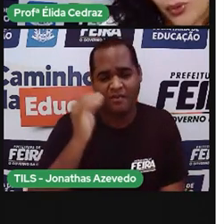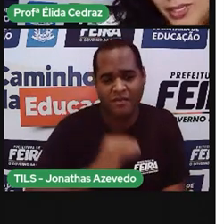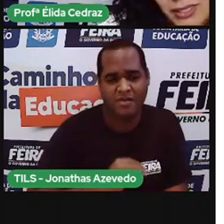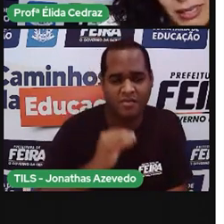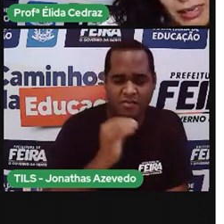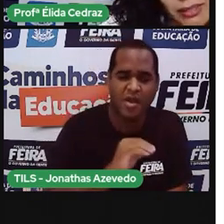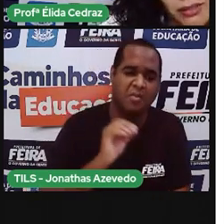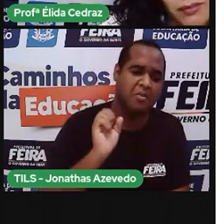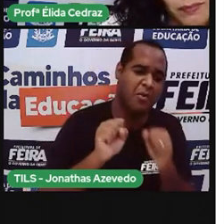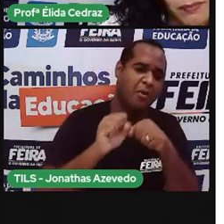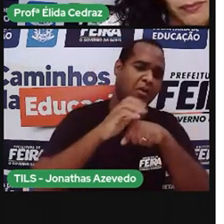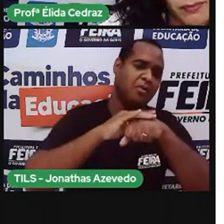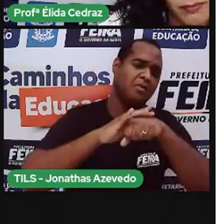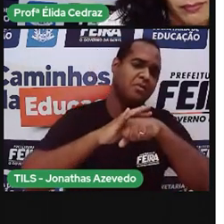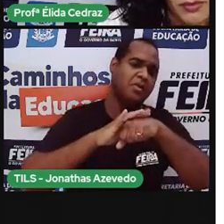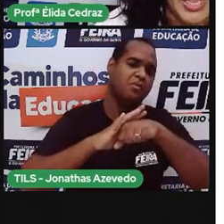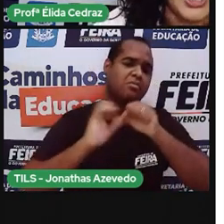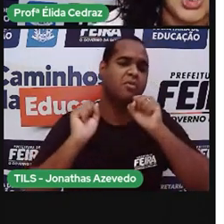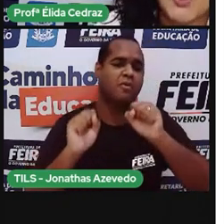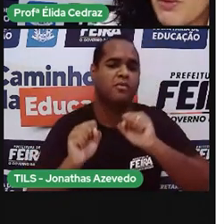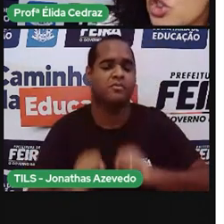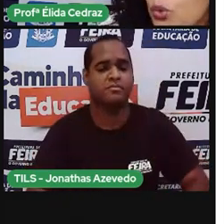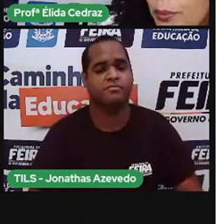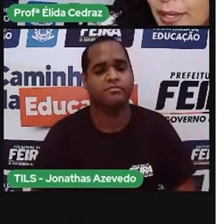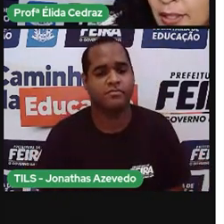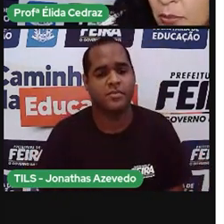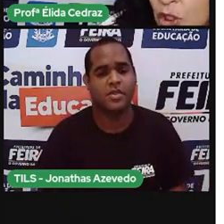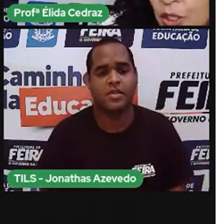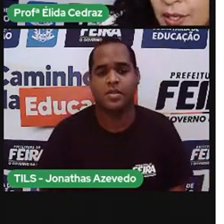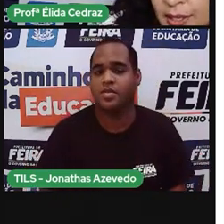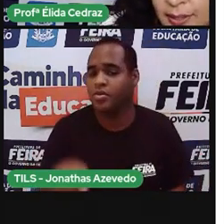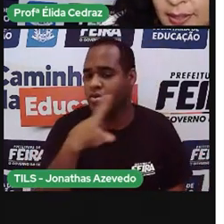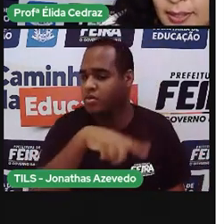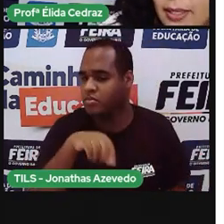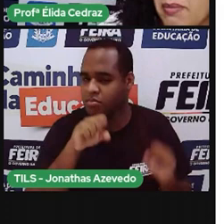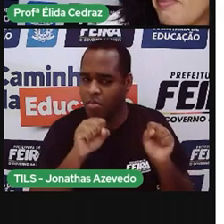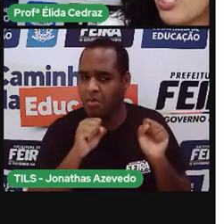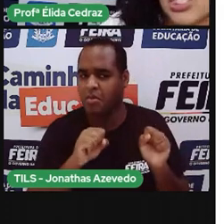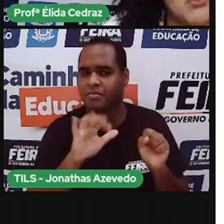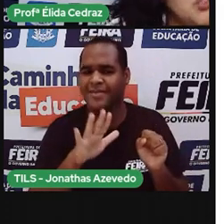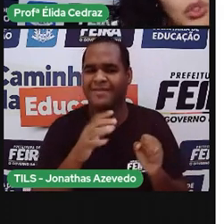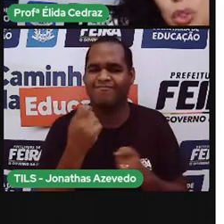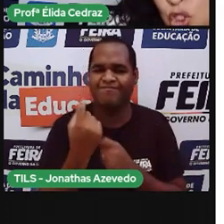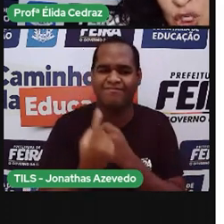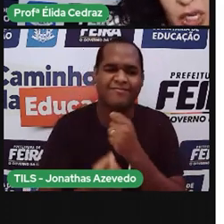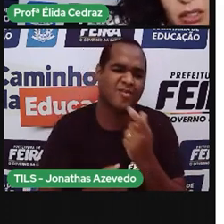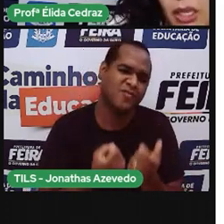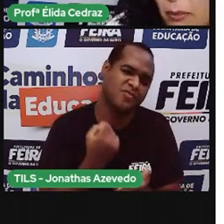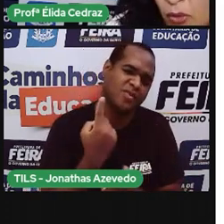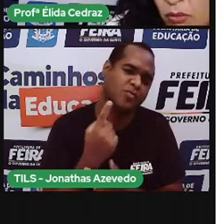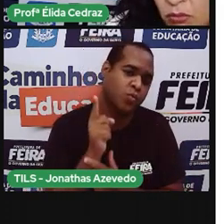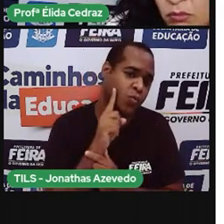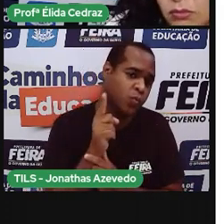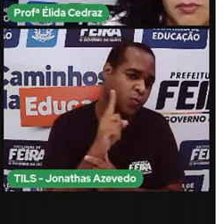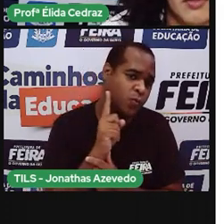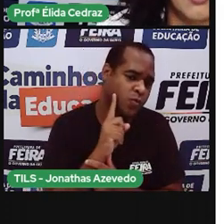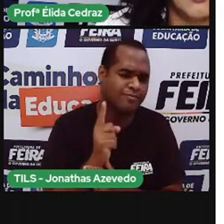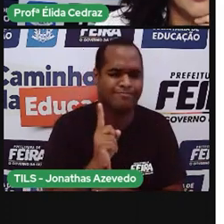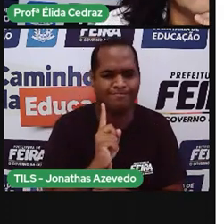vai adoecer. A gente pode comer essas besteirinhas assim, mas não todo dia, tá